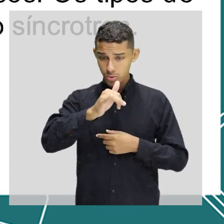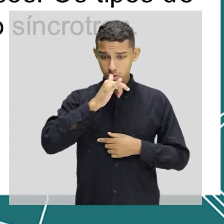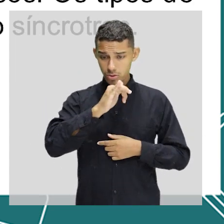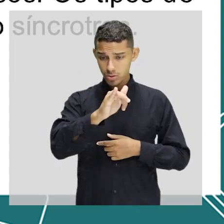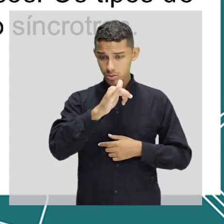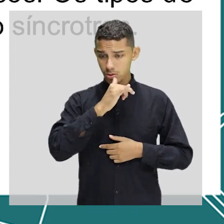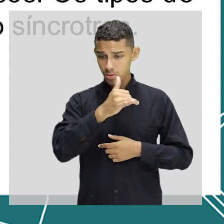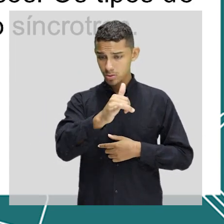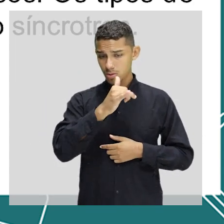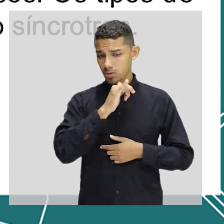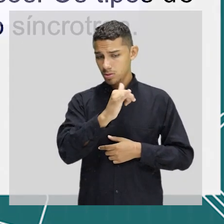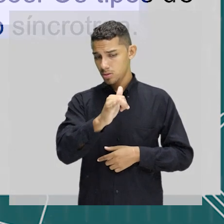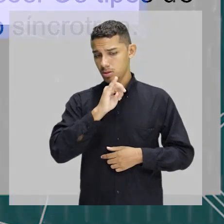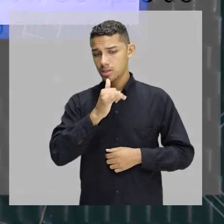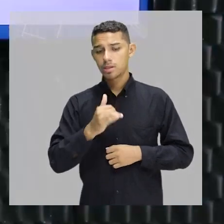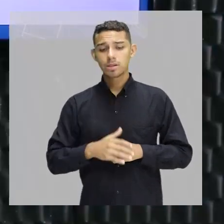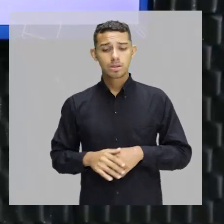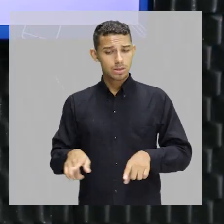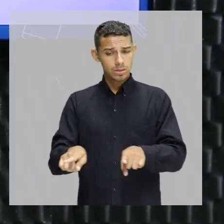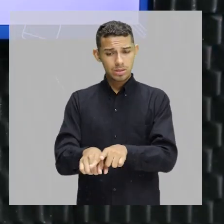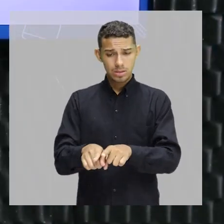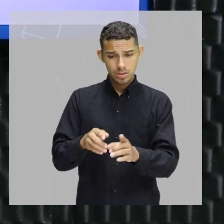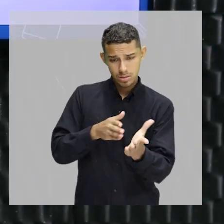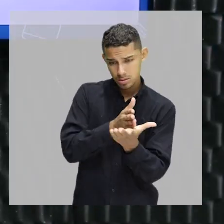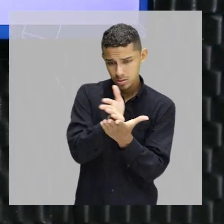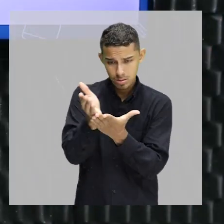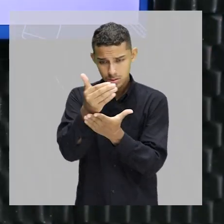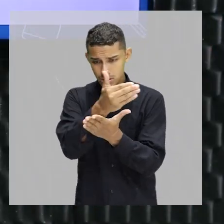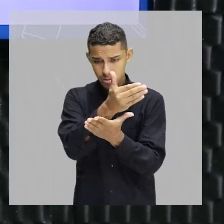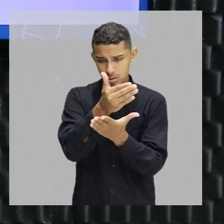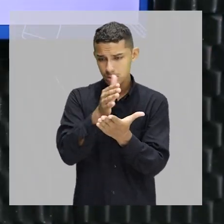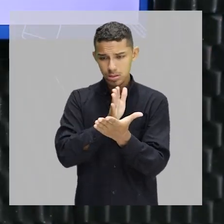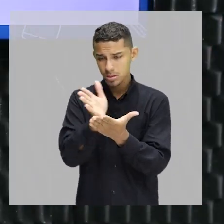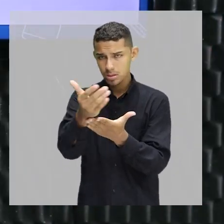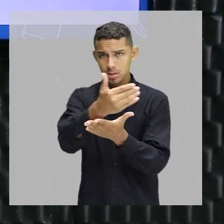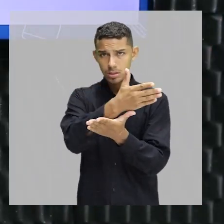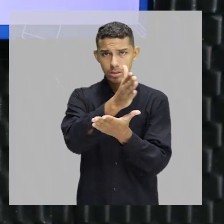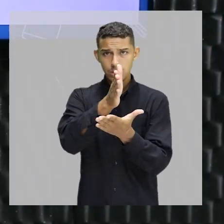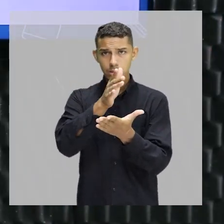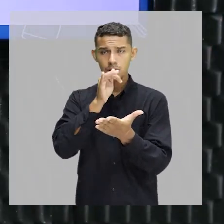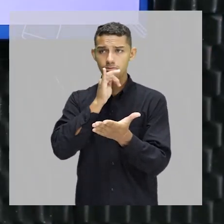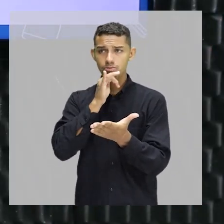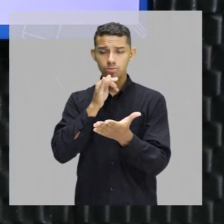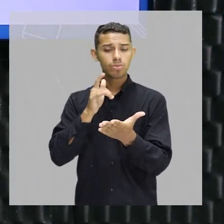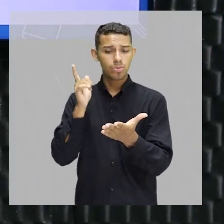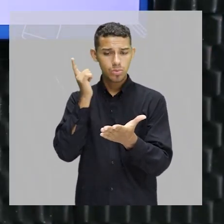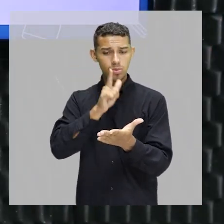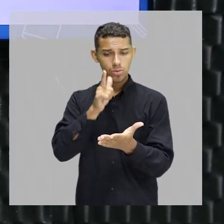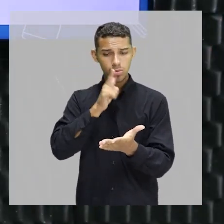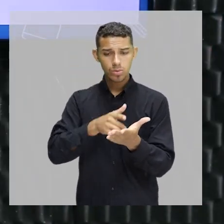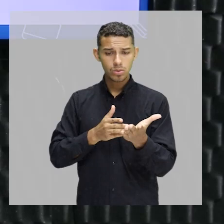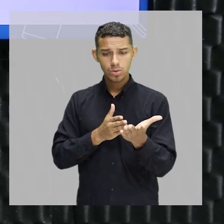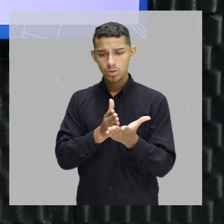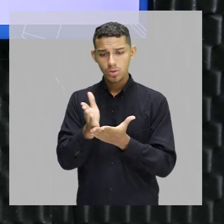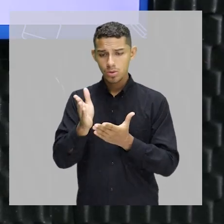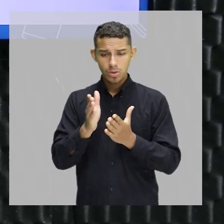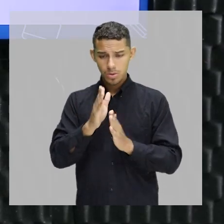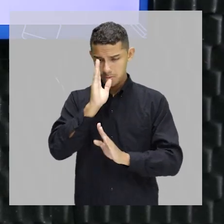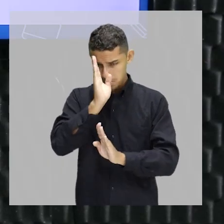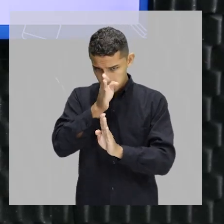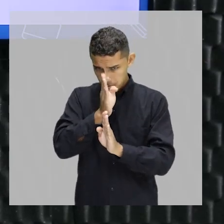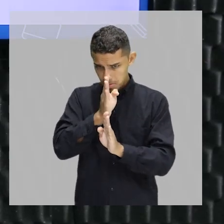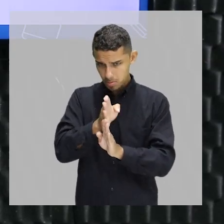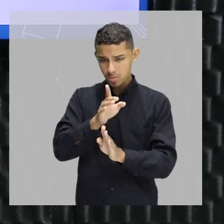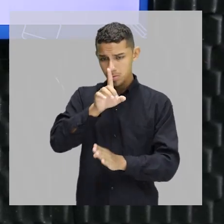fazer com que essas partículas elas desviem, né? Tá certo? Para poder ele controlar essa direção circular